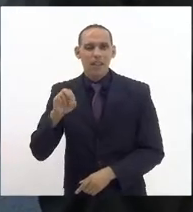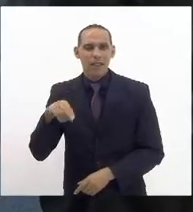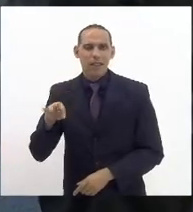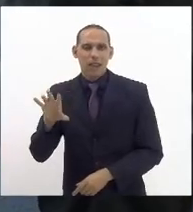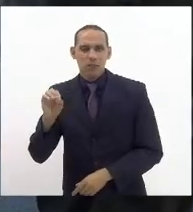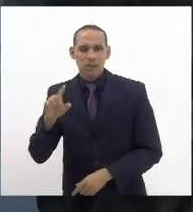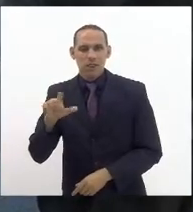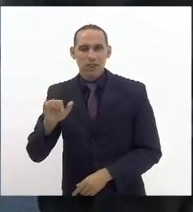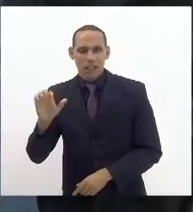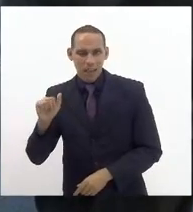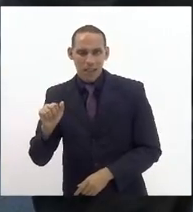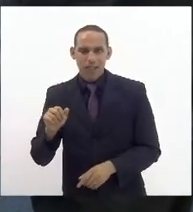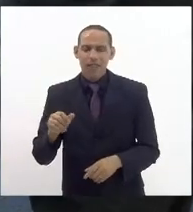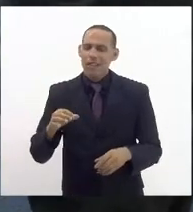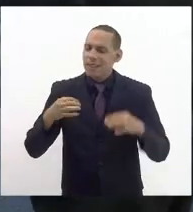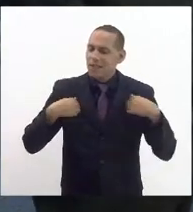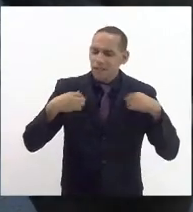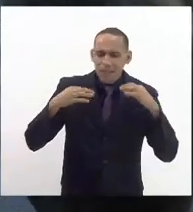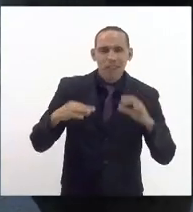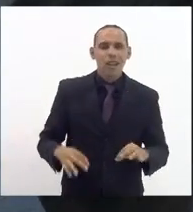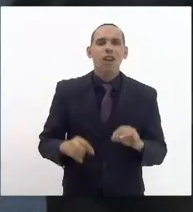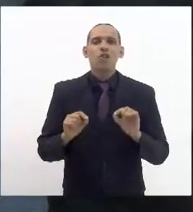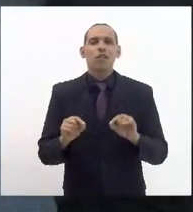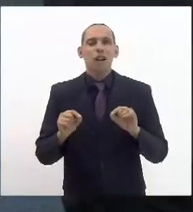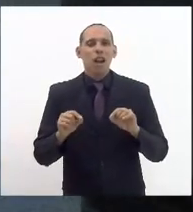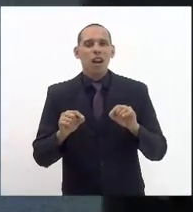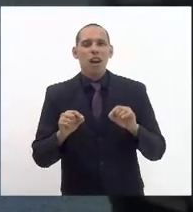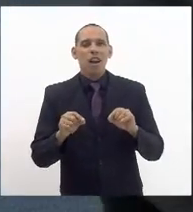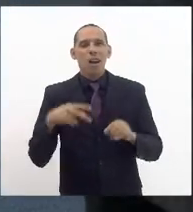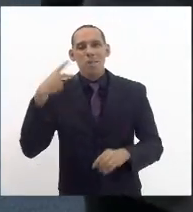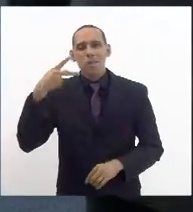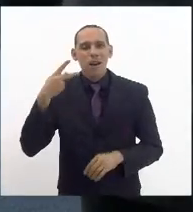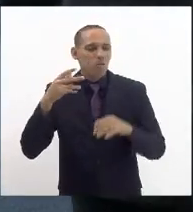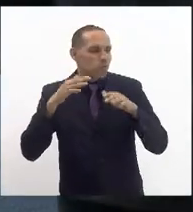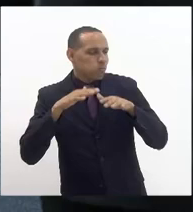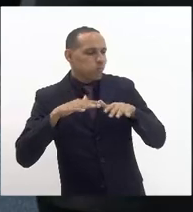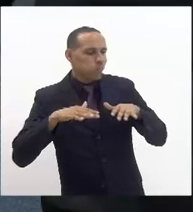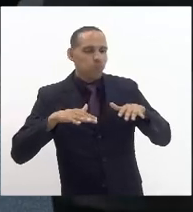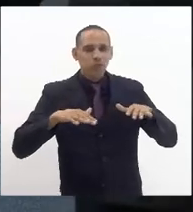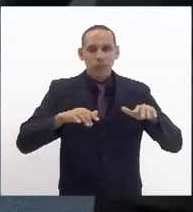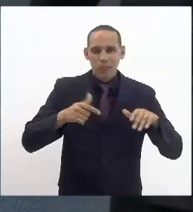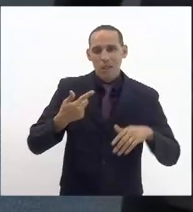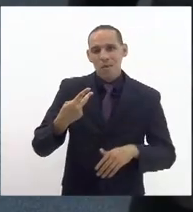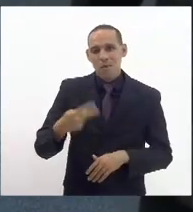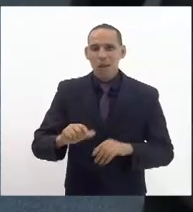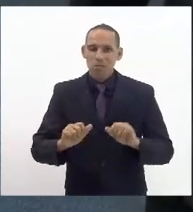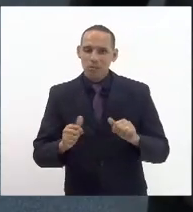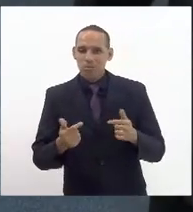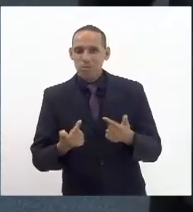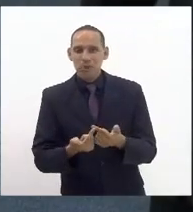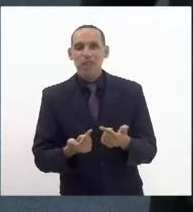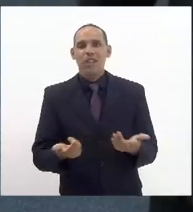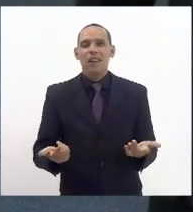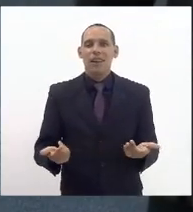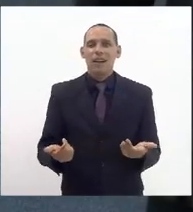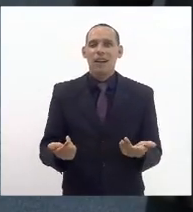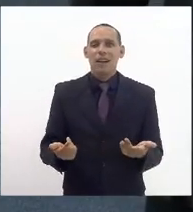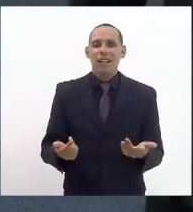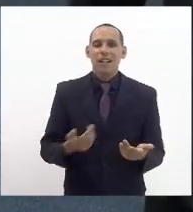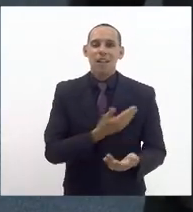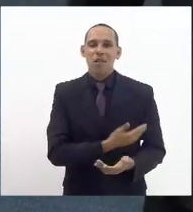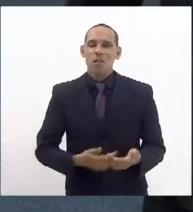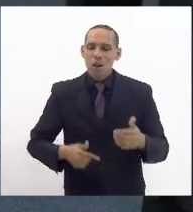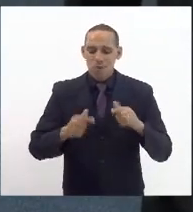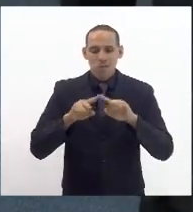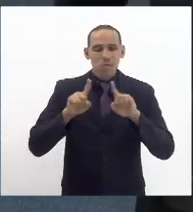Zacca, mas eu tenho certeza que por todos os parlamentares desta casa, por todos os servidores dessa casa,